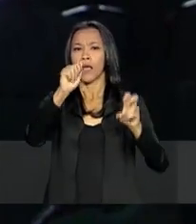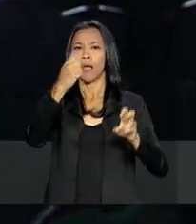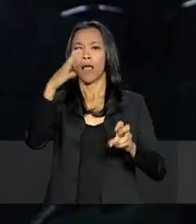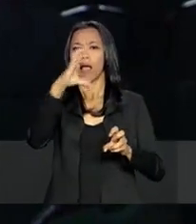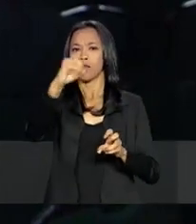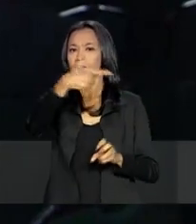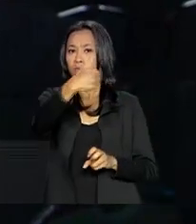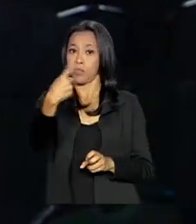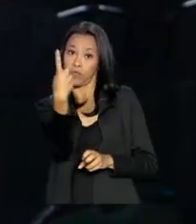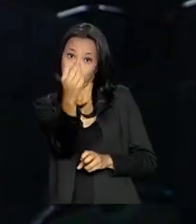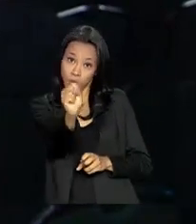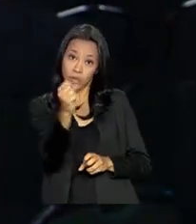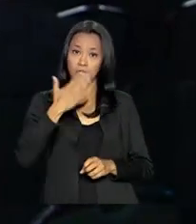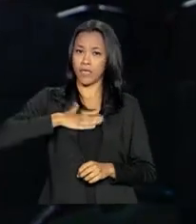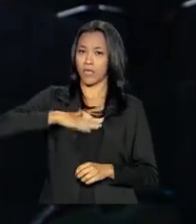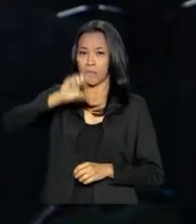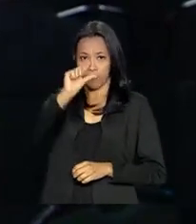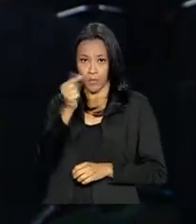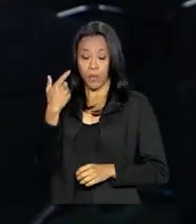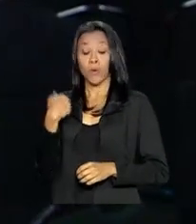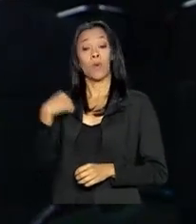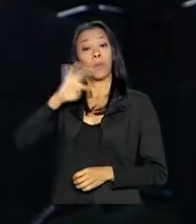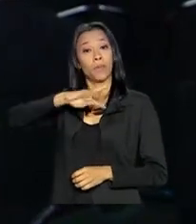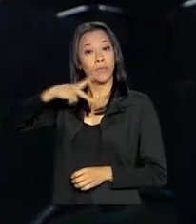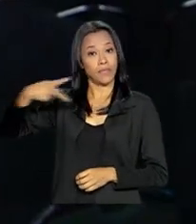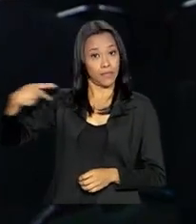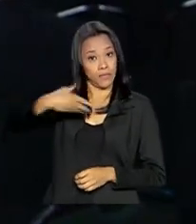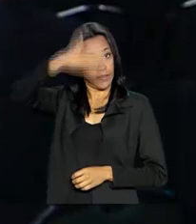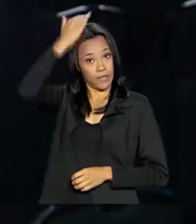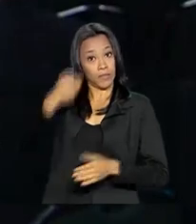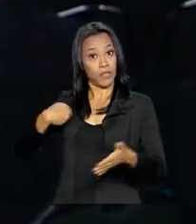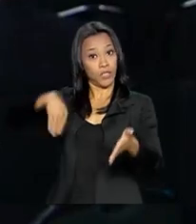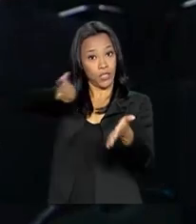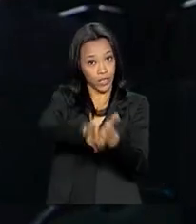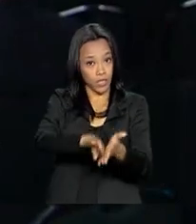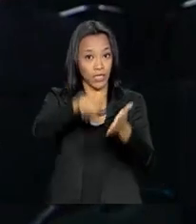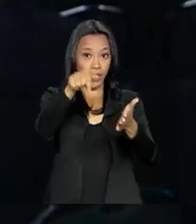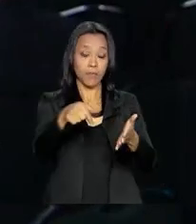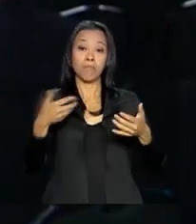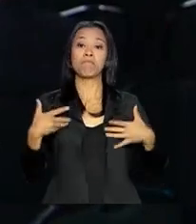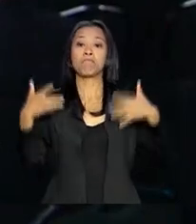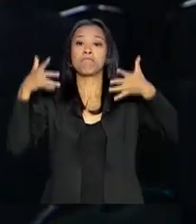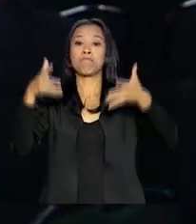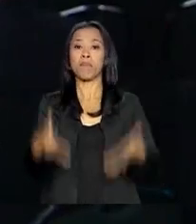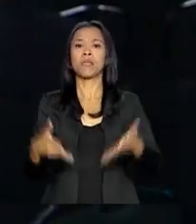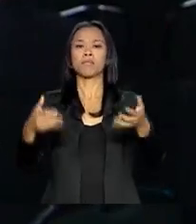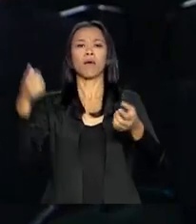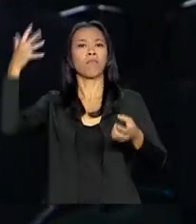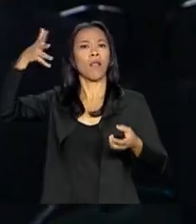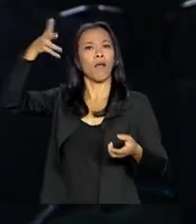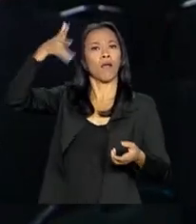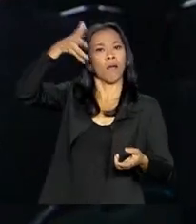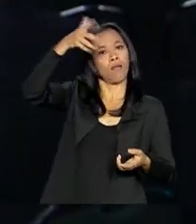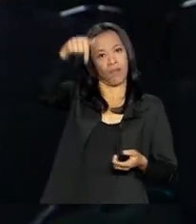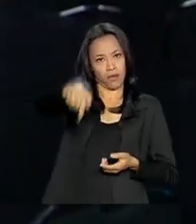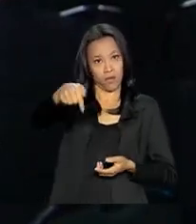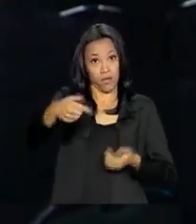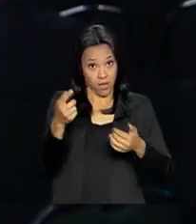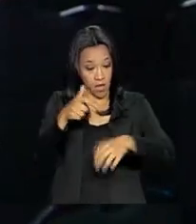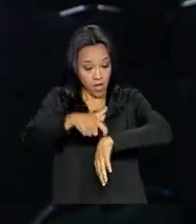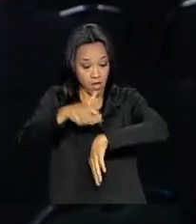Temer chega para participar do painel de honra desse congresso, que está marcado para começar às 11 horas da